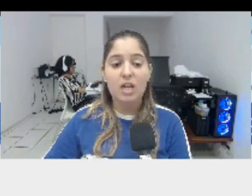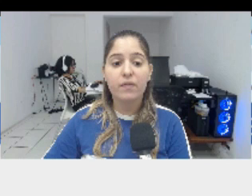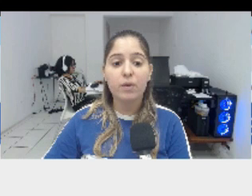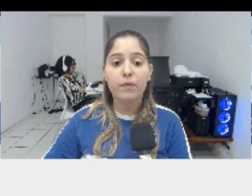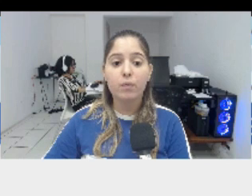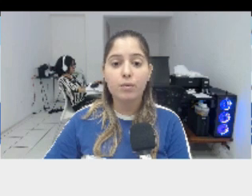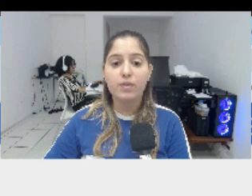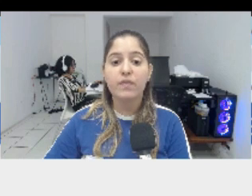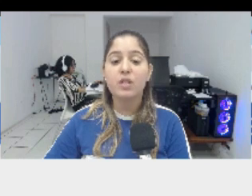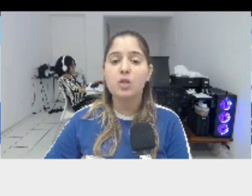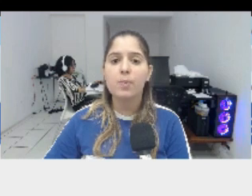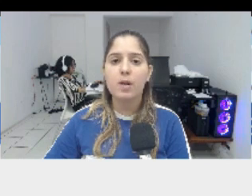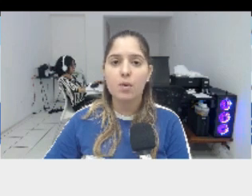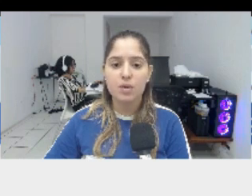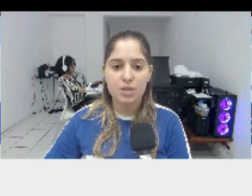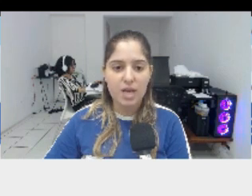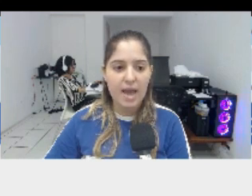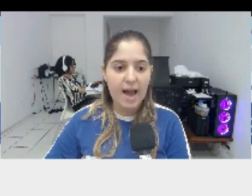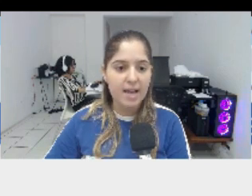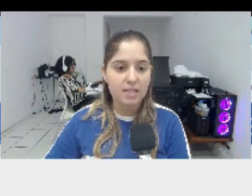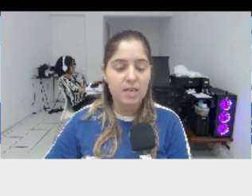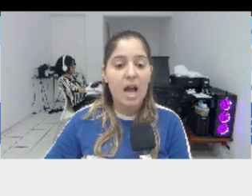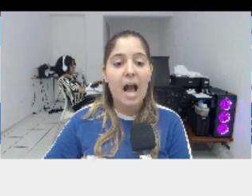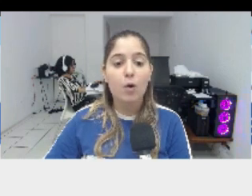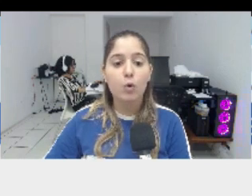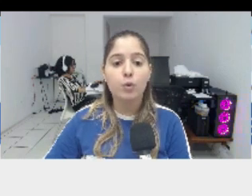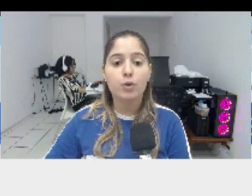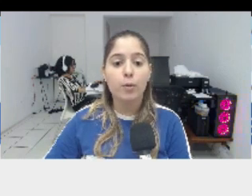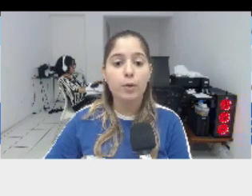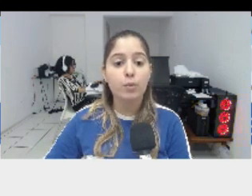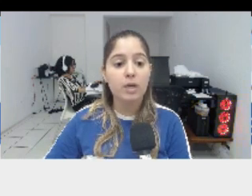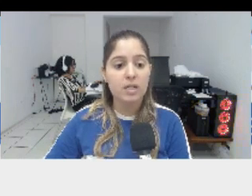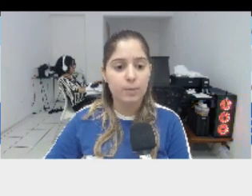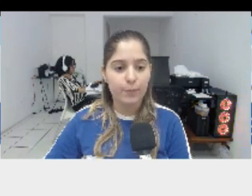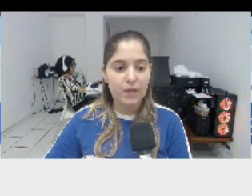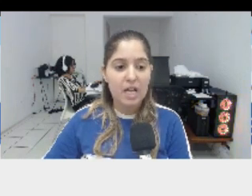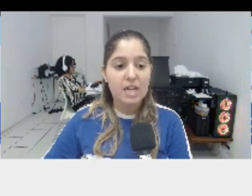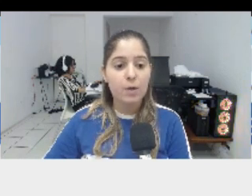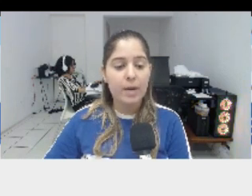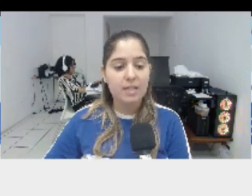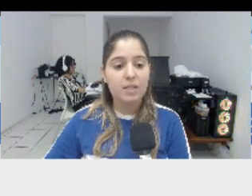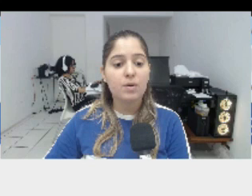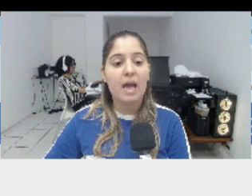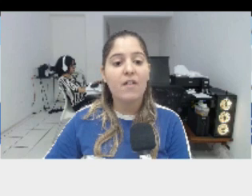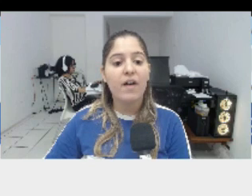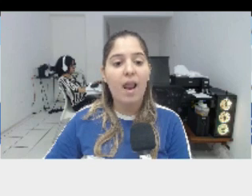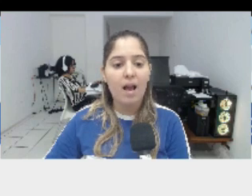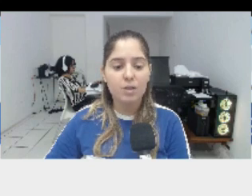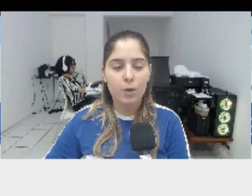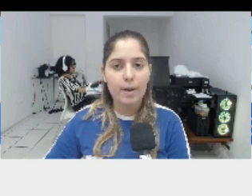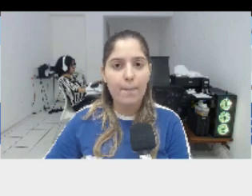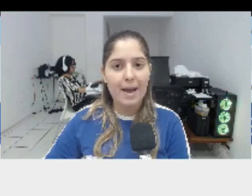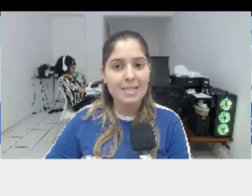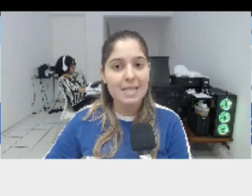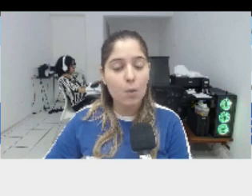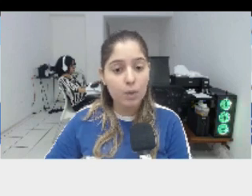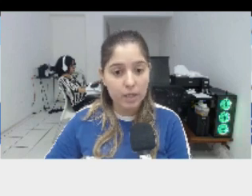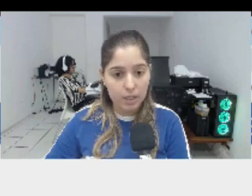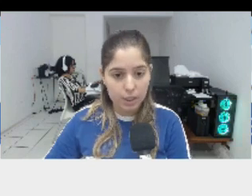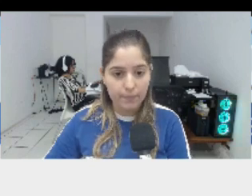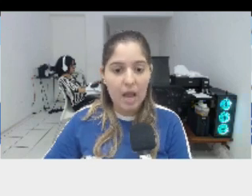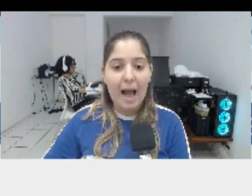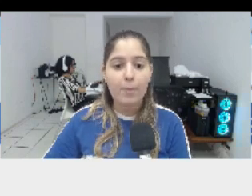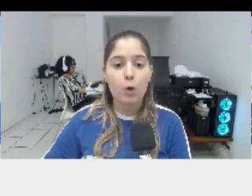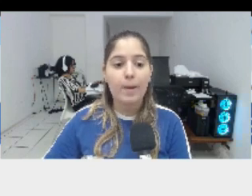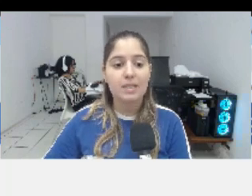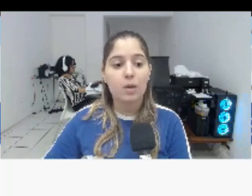China influi fundo de 20 bilhões de reais, acordos sobre turismo. E o Brasil quer falar sobre a paz na